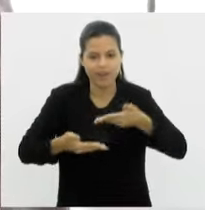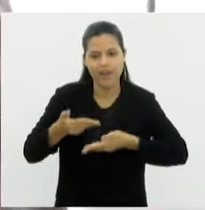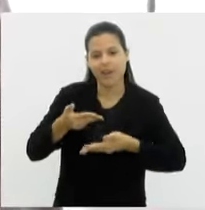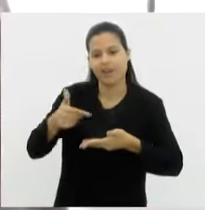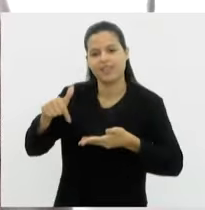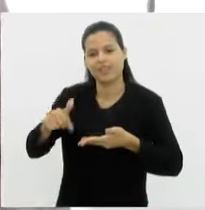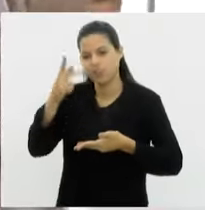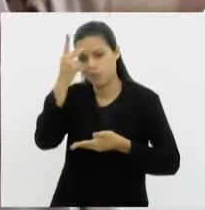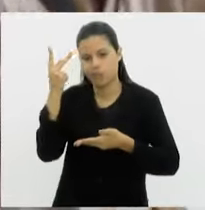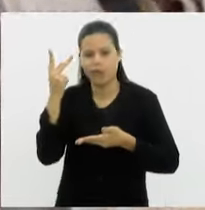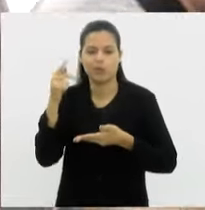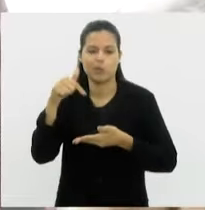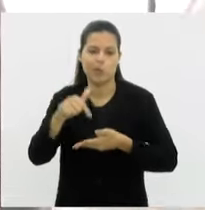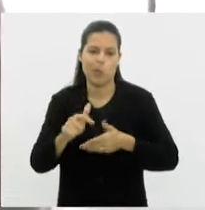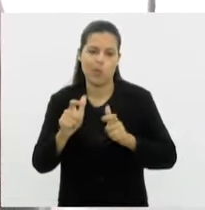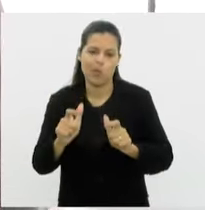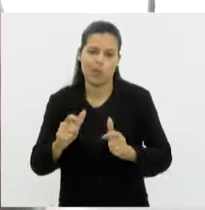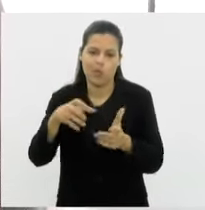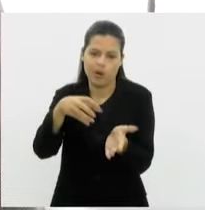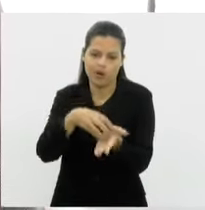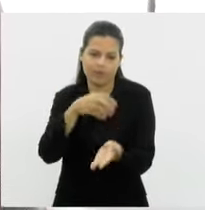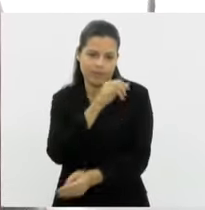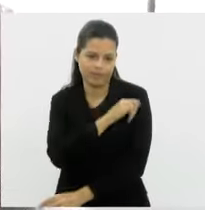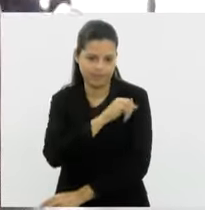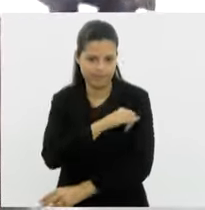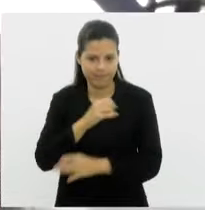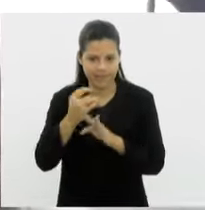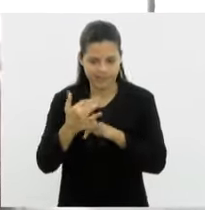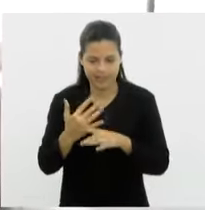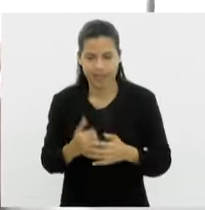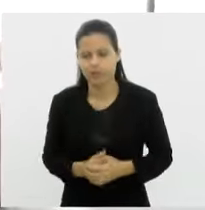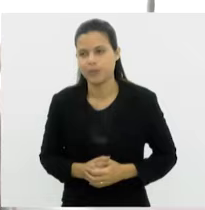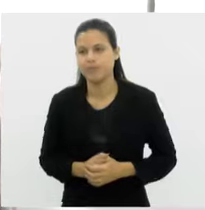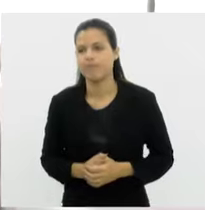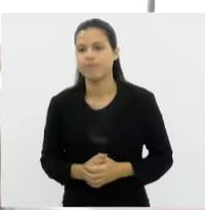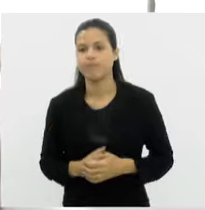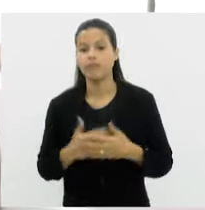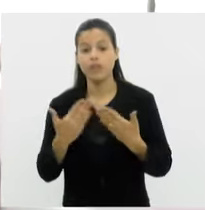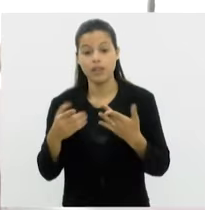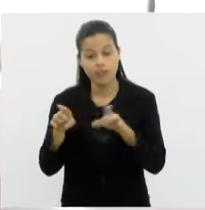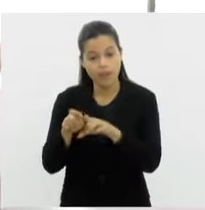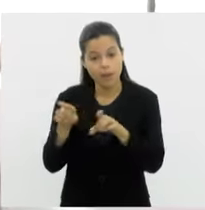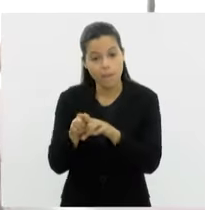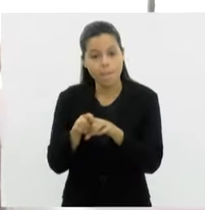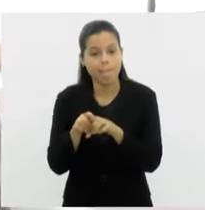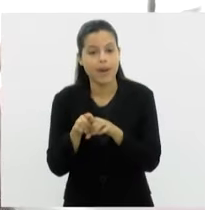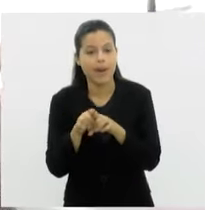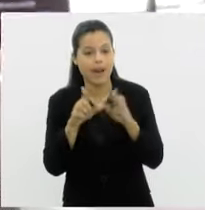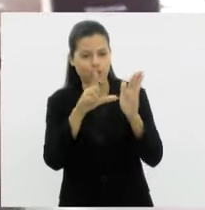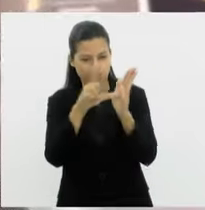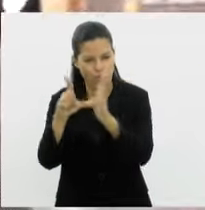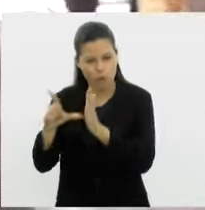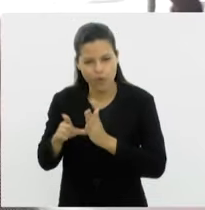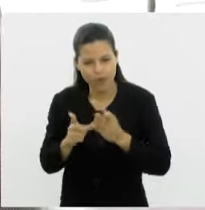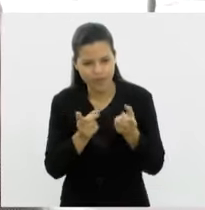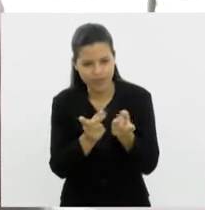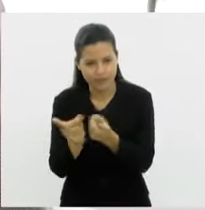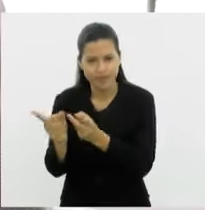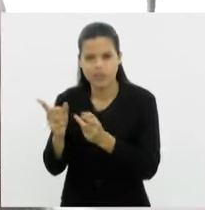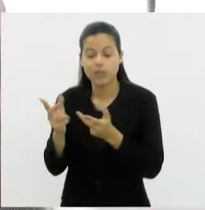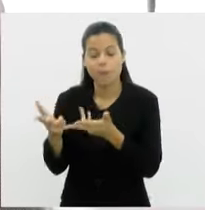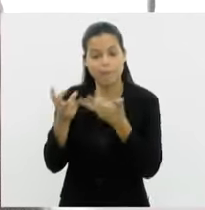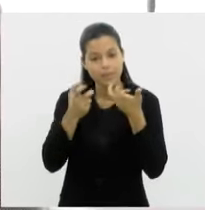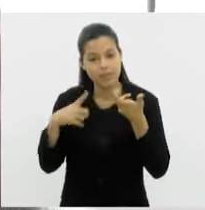entre as pessoas no espaço urbano da cidade. É, em relação ao comércio também na região, nós vemos muitos edifícios